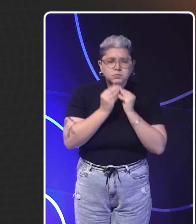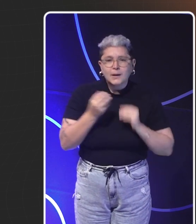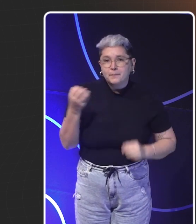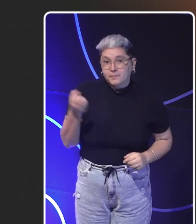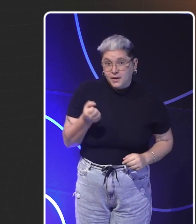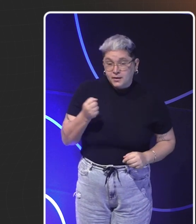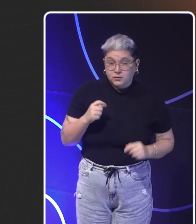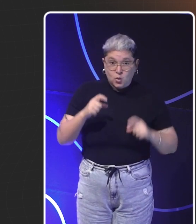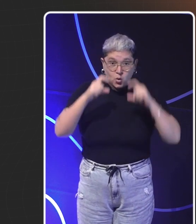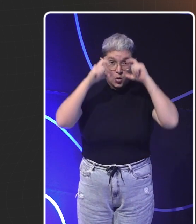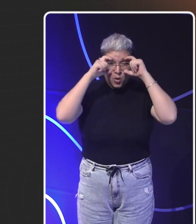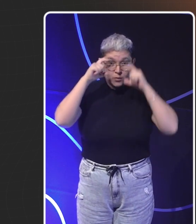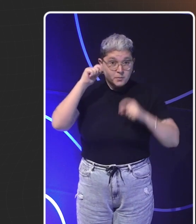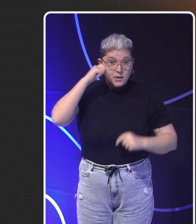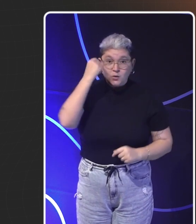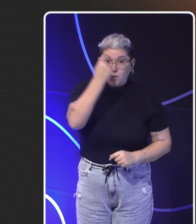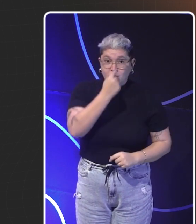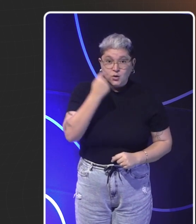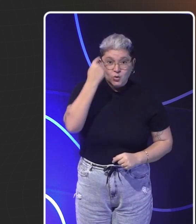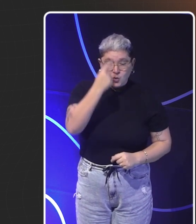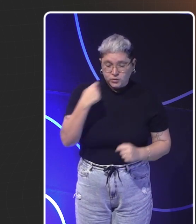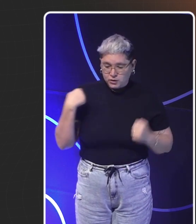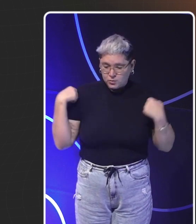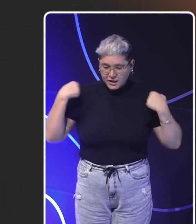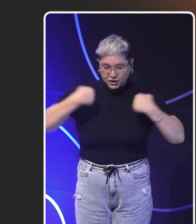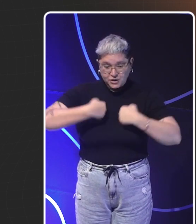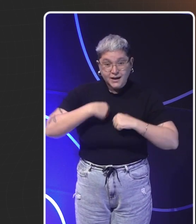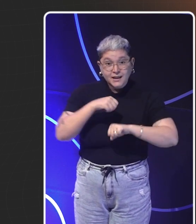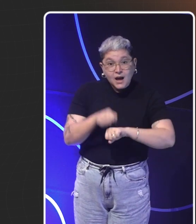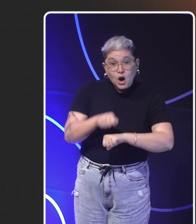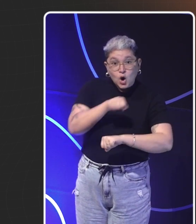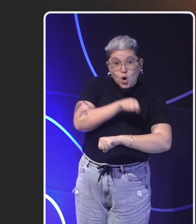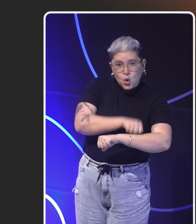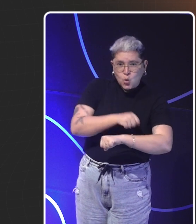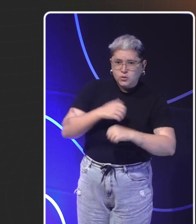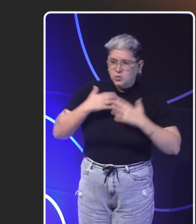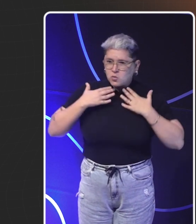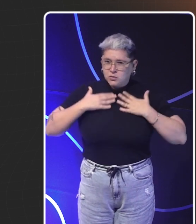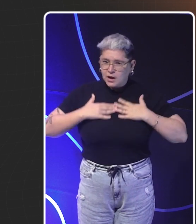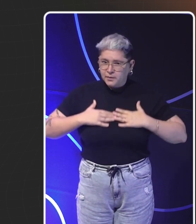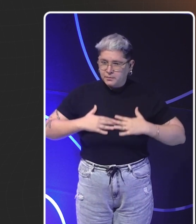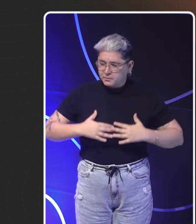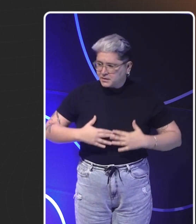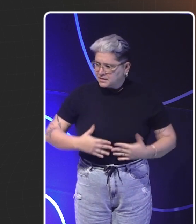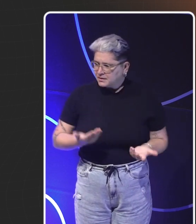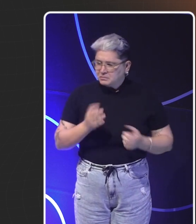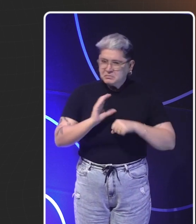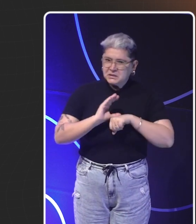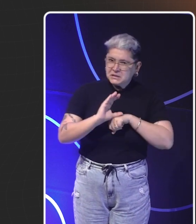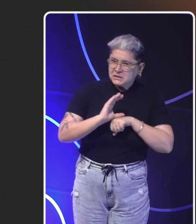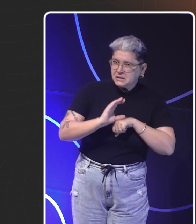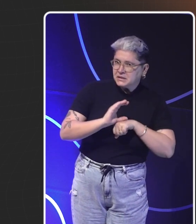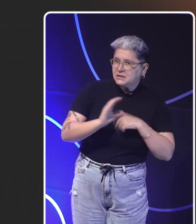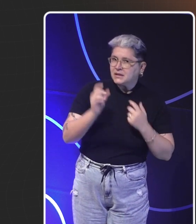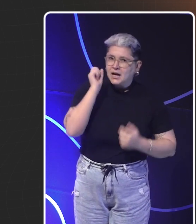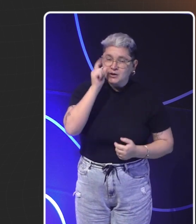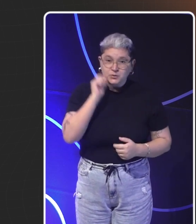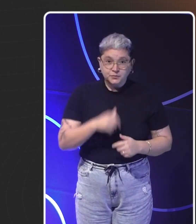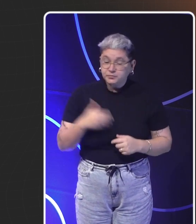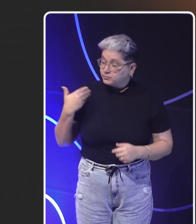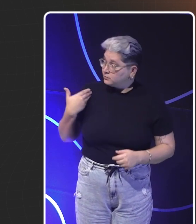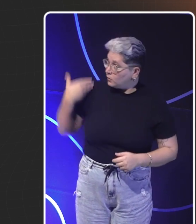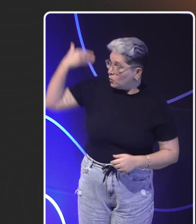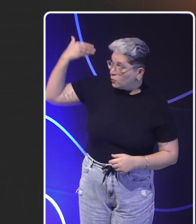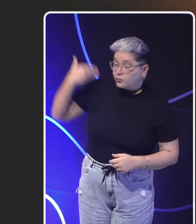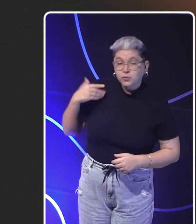preto, redondo, estou com uma jaqueta de couro em cima de uma camiseta que tem verde, cinza, azul, e ao fundo tem uma parede branca